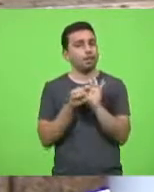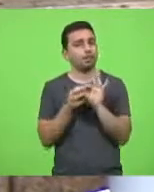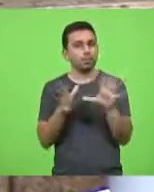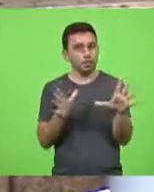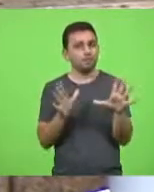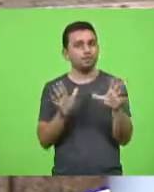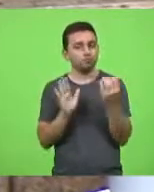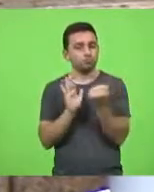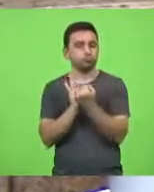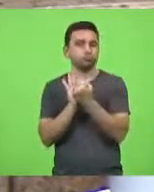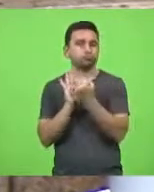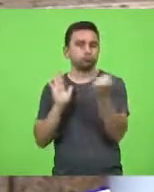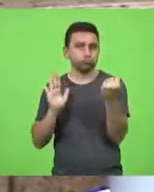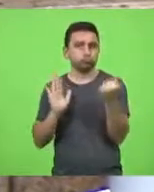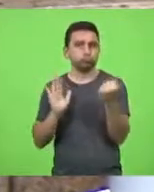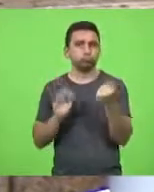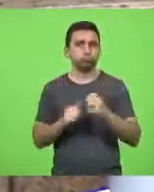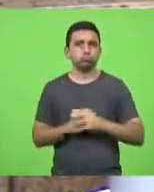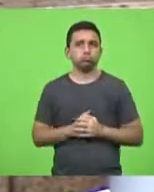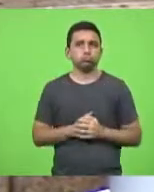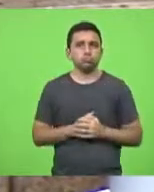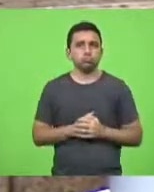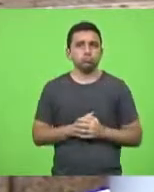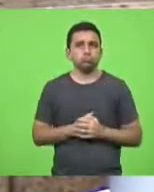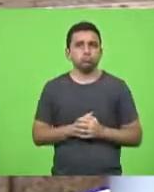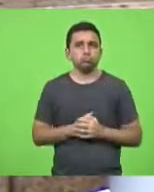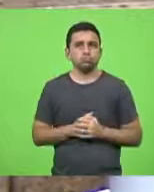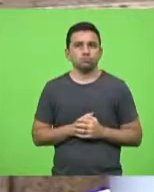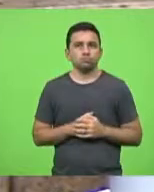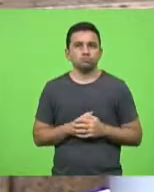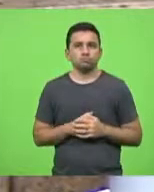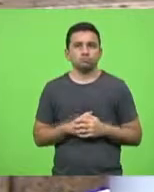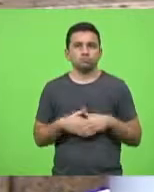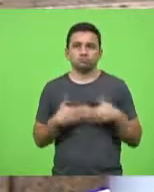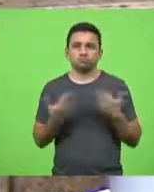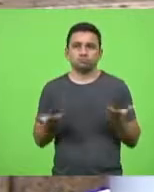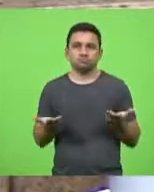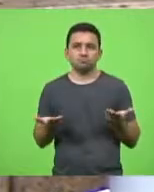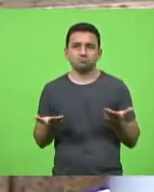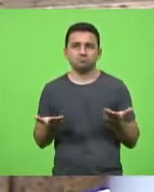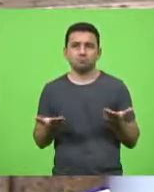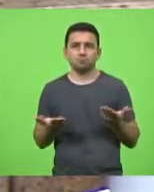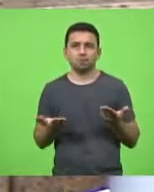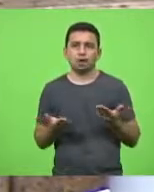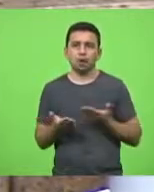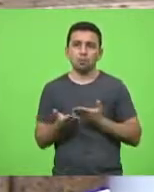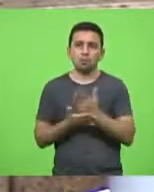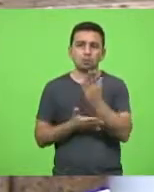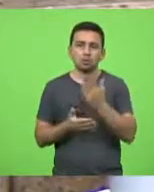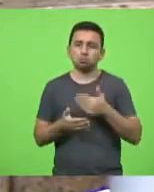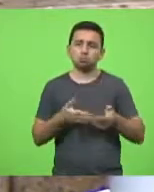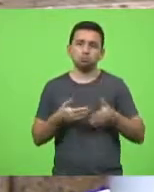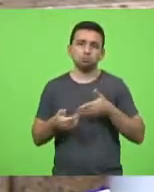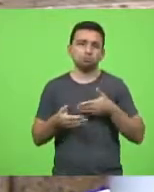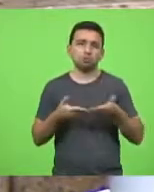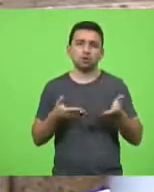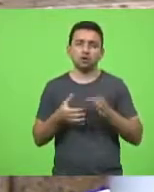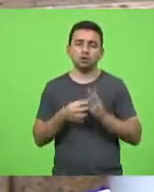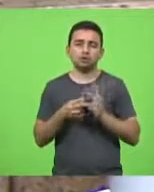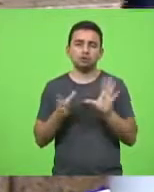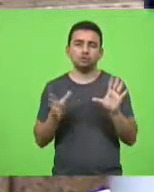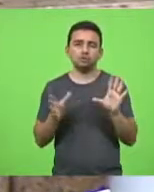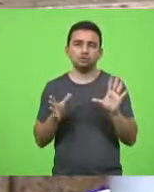registro. Então, seria inócuo aqui a aprovação desse projeto. Só quero deixar